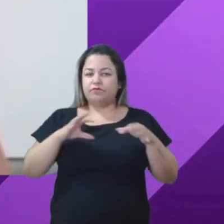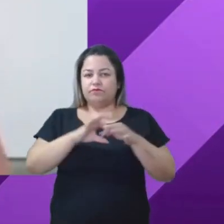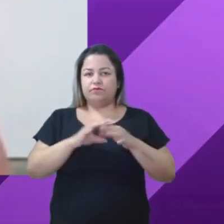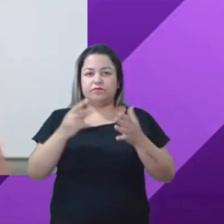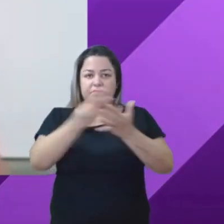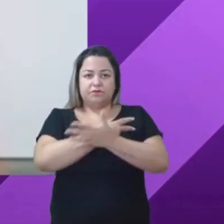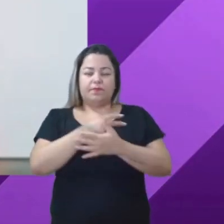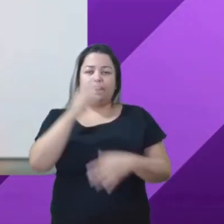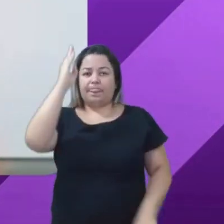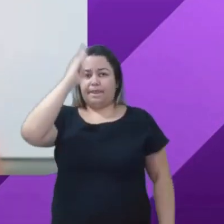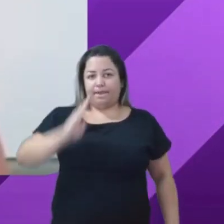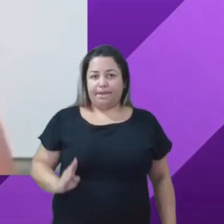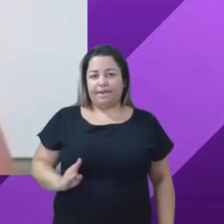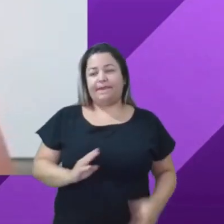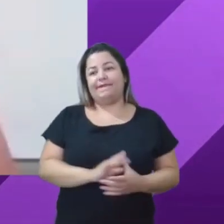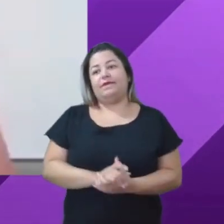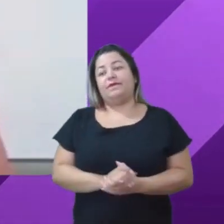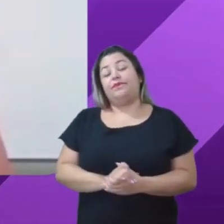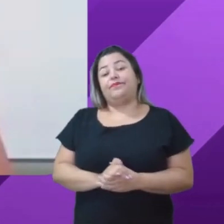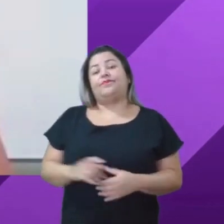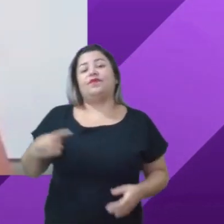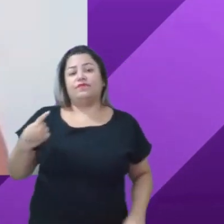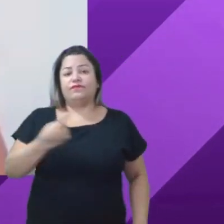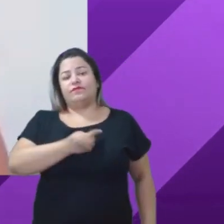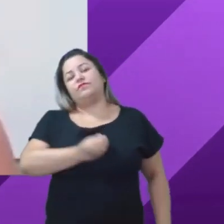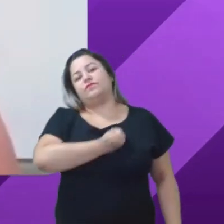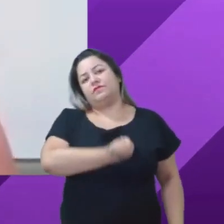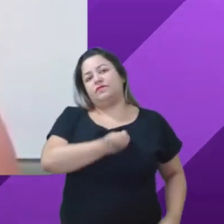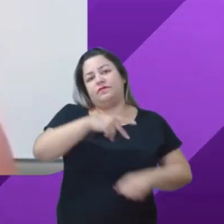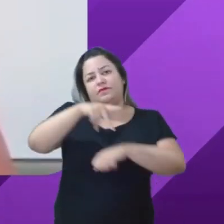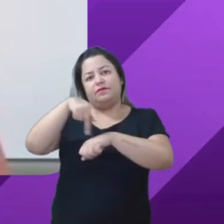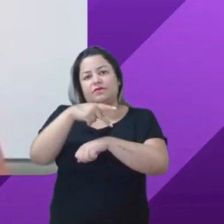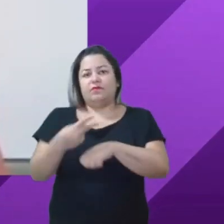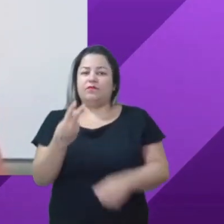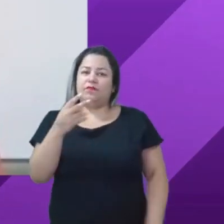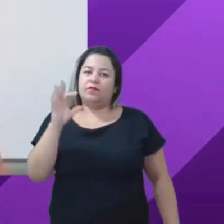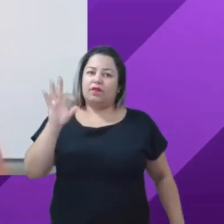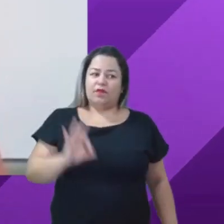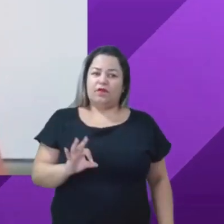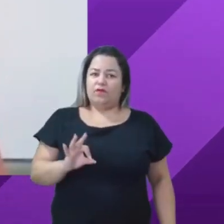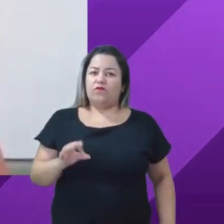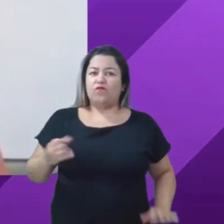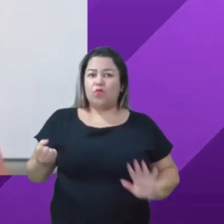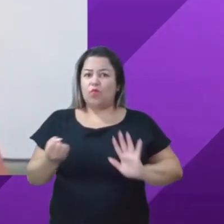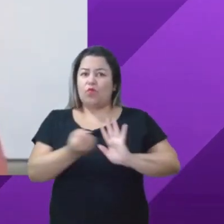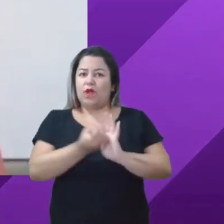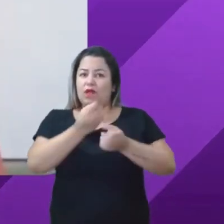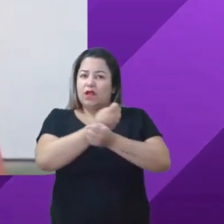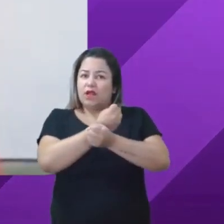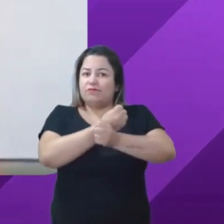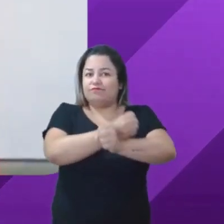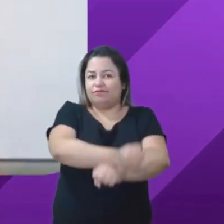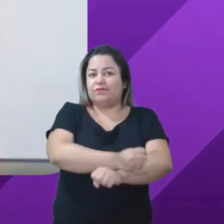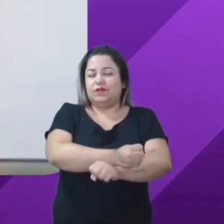E no caso do Brasil, a gente vive num país em que mais de 2/3 da nossa história foi marcado pela escravidão da população